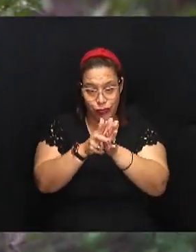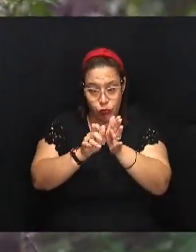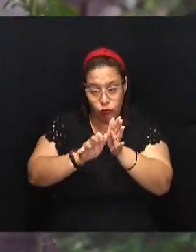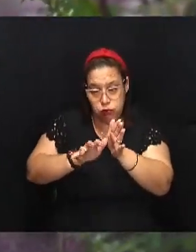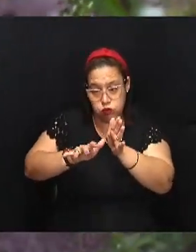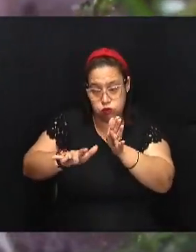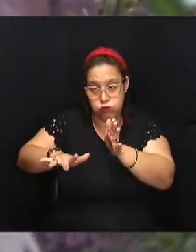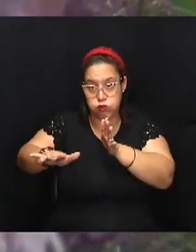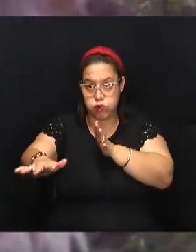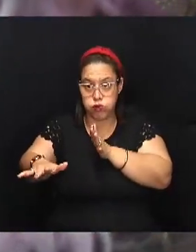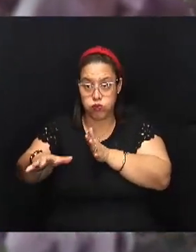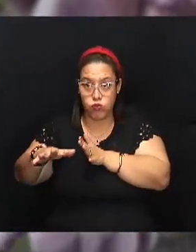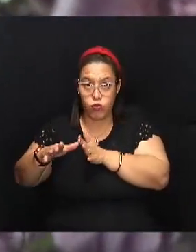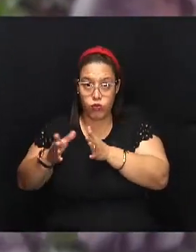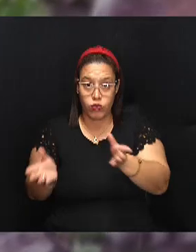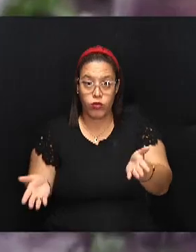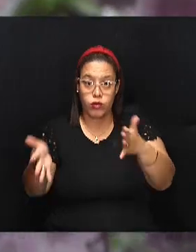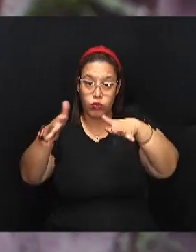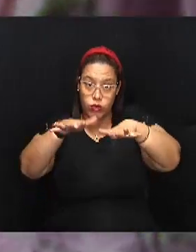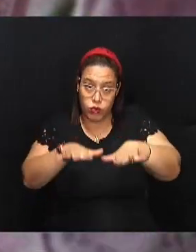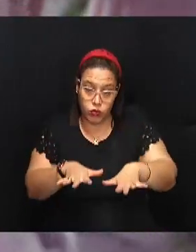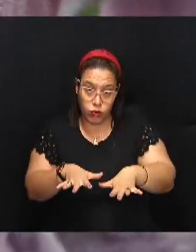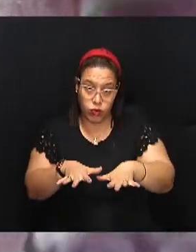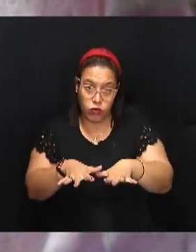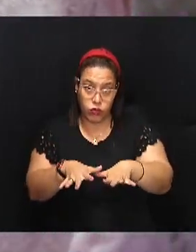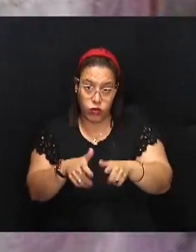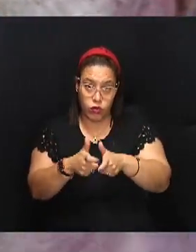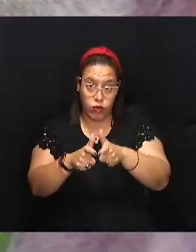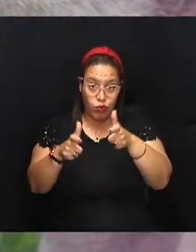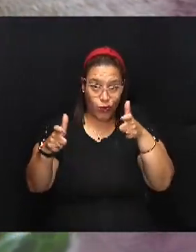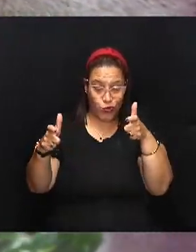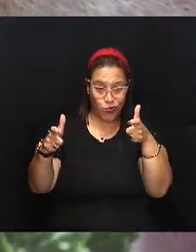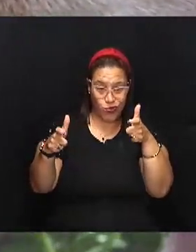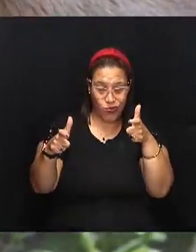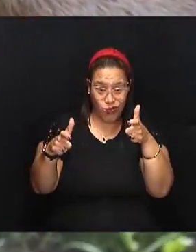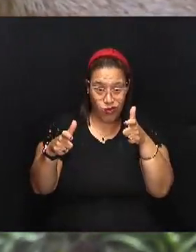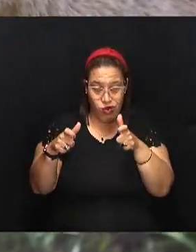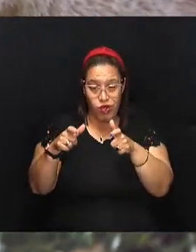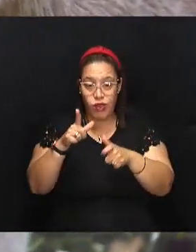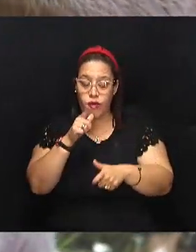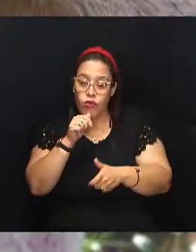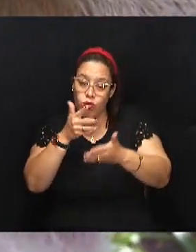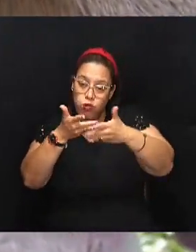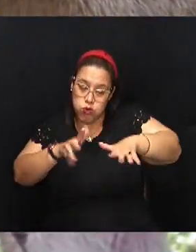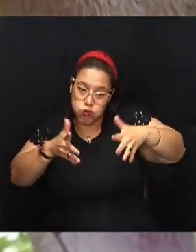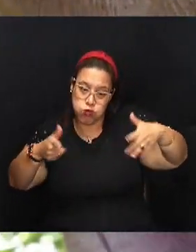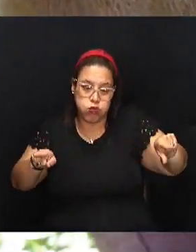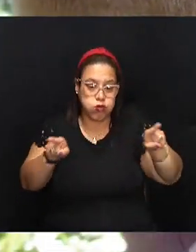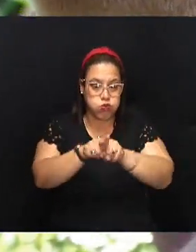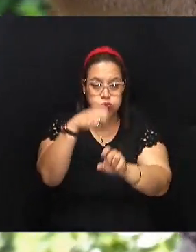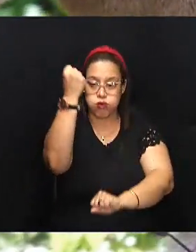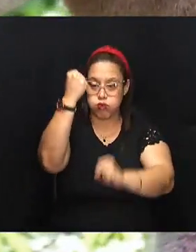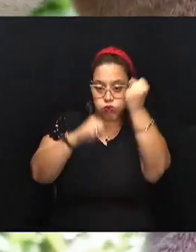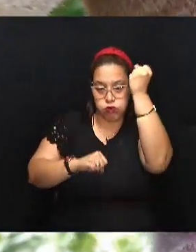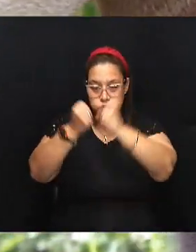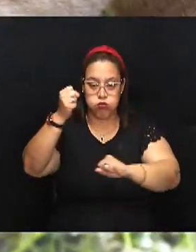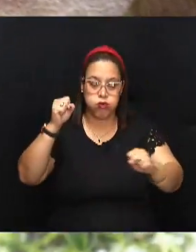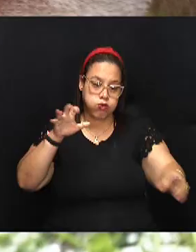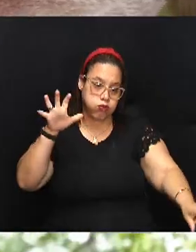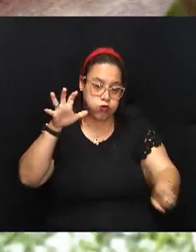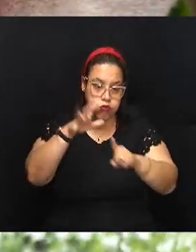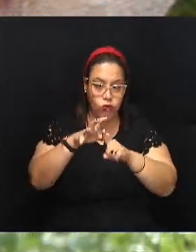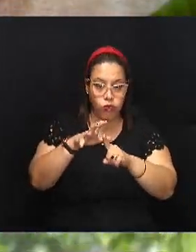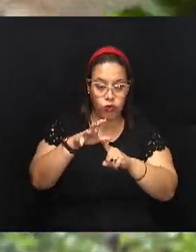e provavelmente a implantação de grandes complexos hidrelétricos também poderão ameaçar